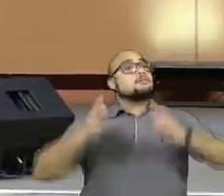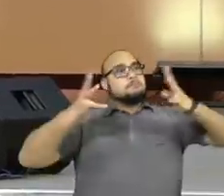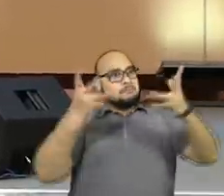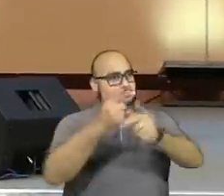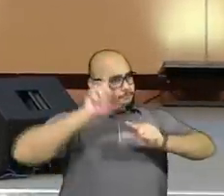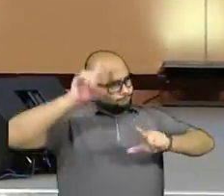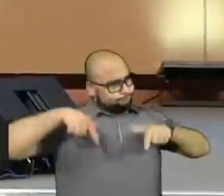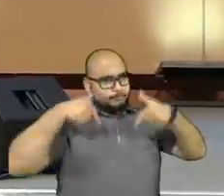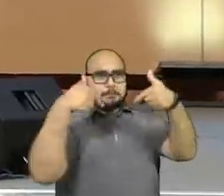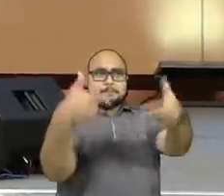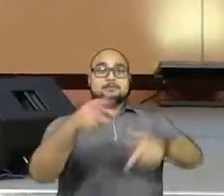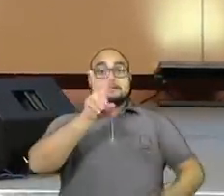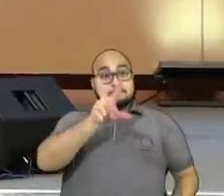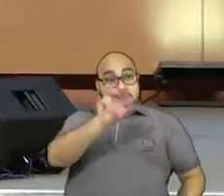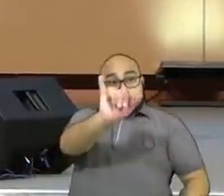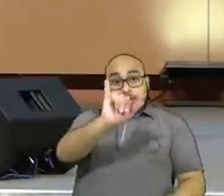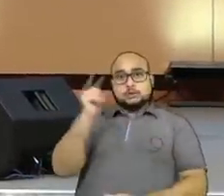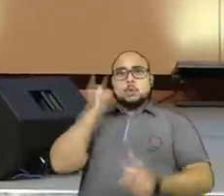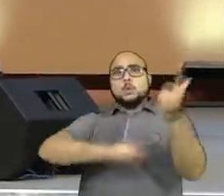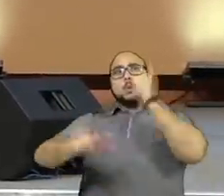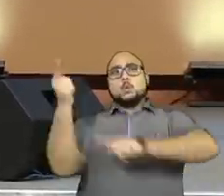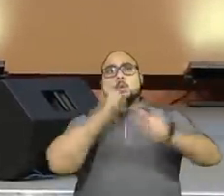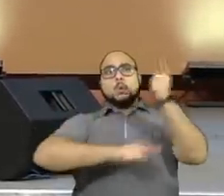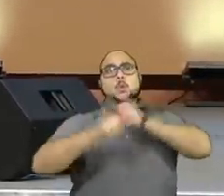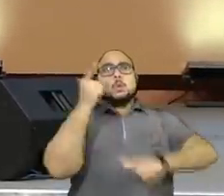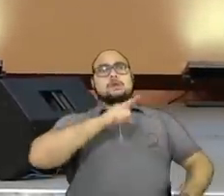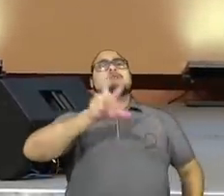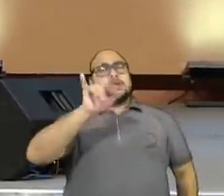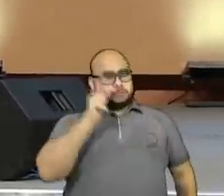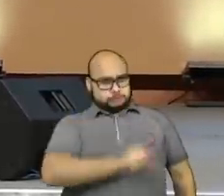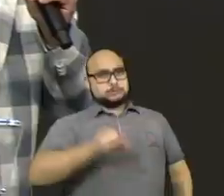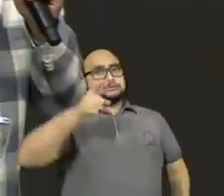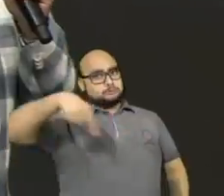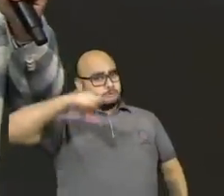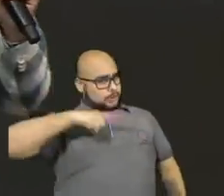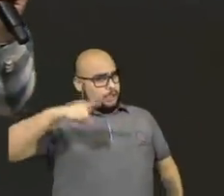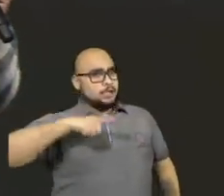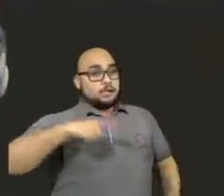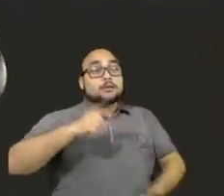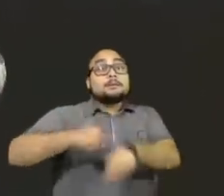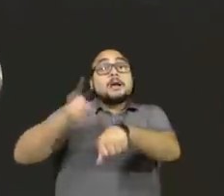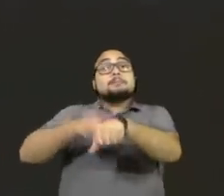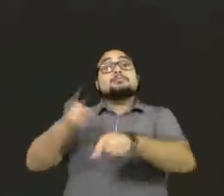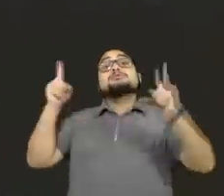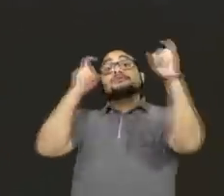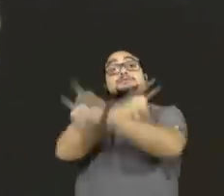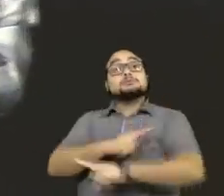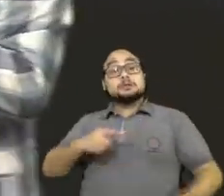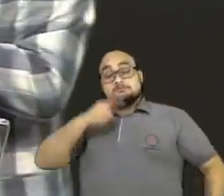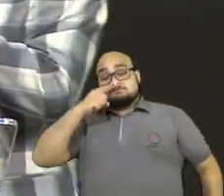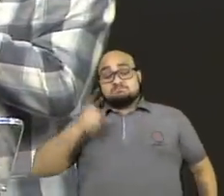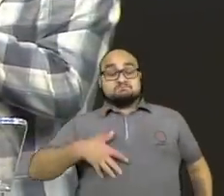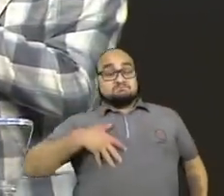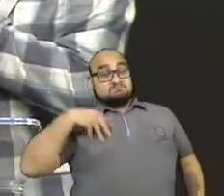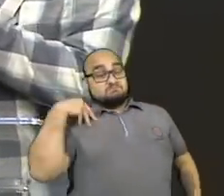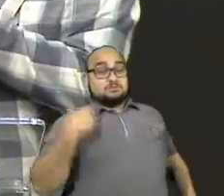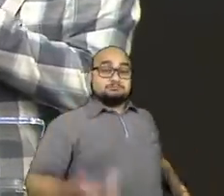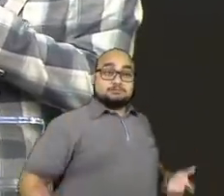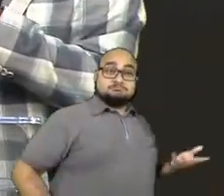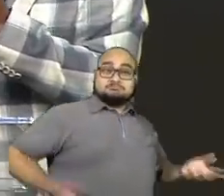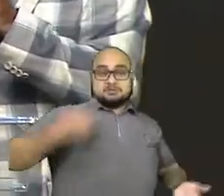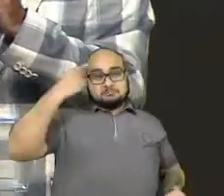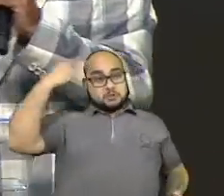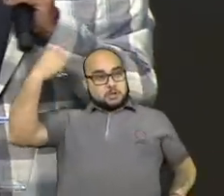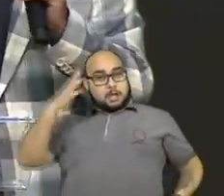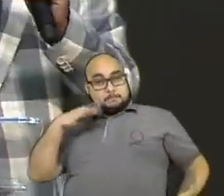operar, as conquistas que você vai ter em tempos difíceis, não fica nariz empinado, não fica pensando que você é melhor do que os